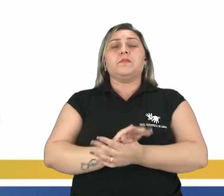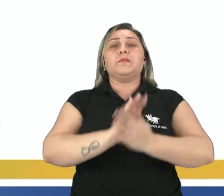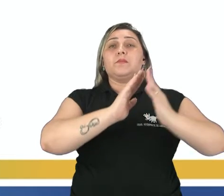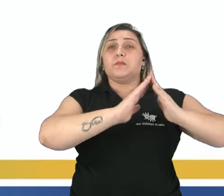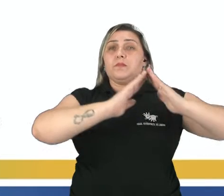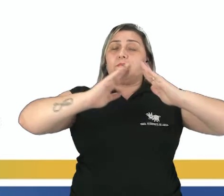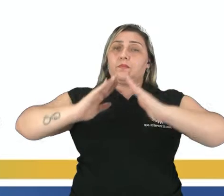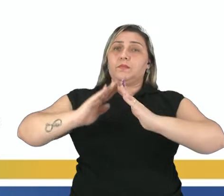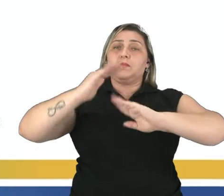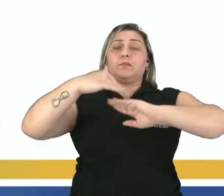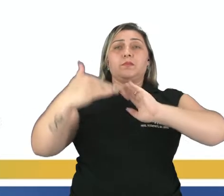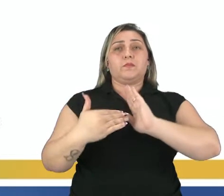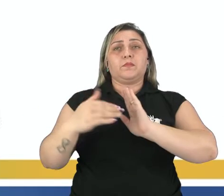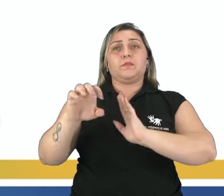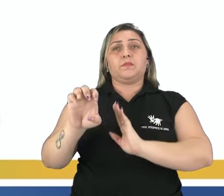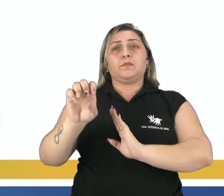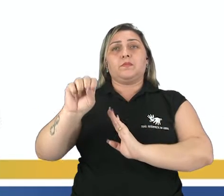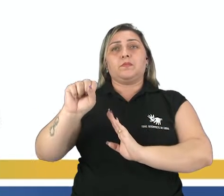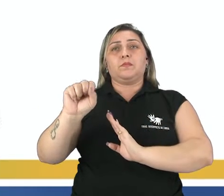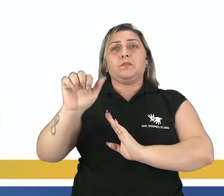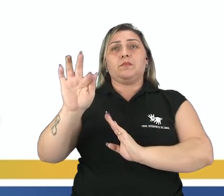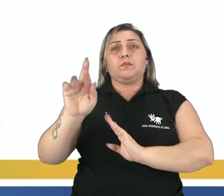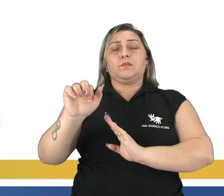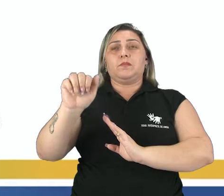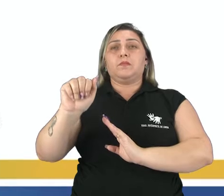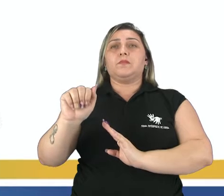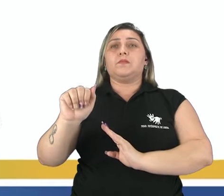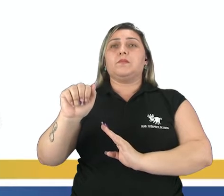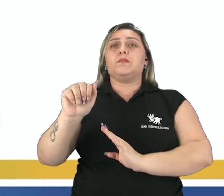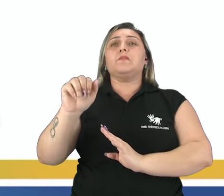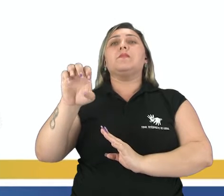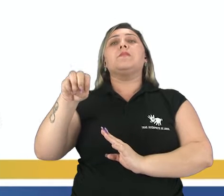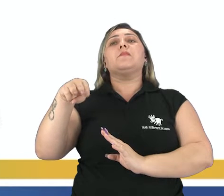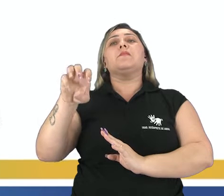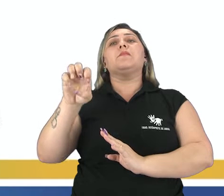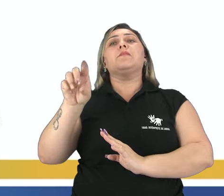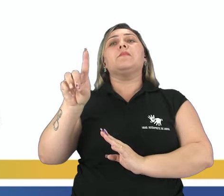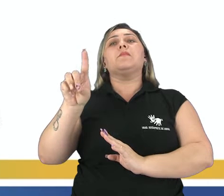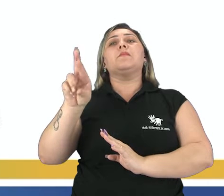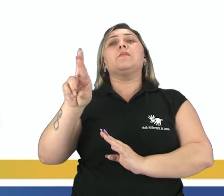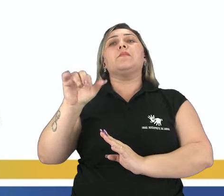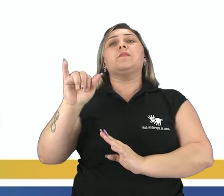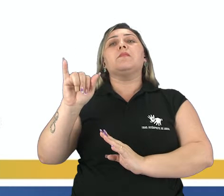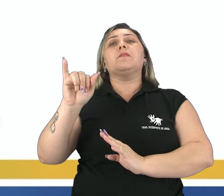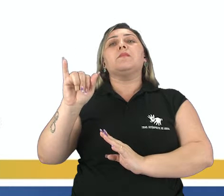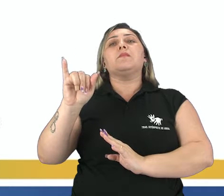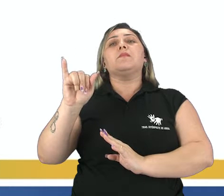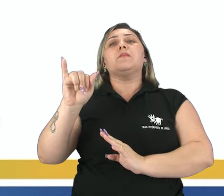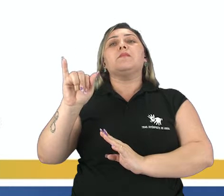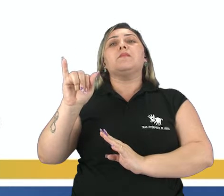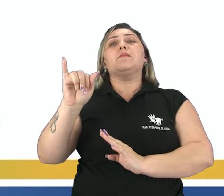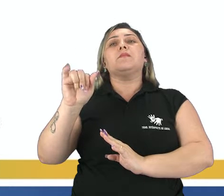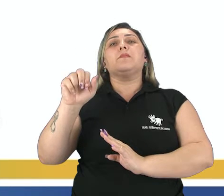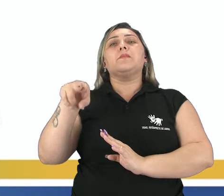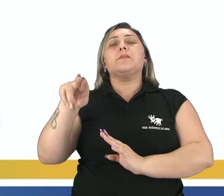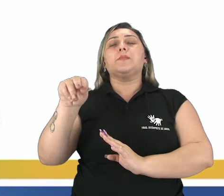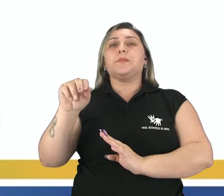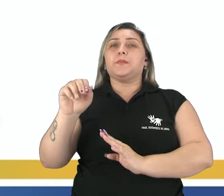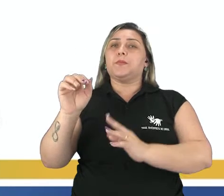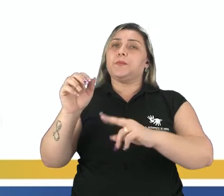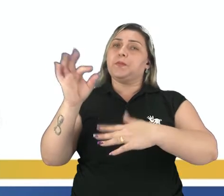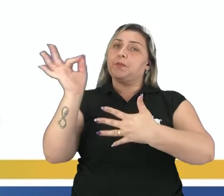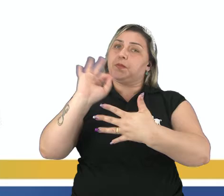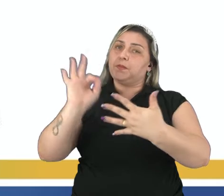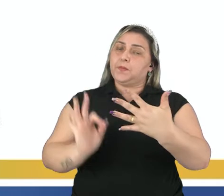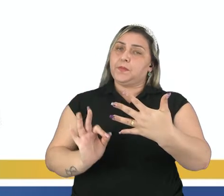Circunvizinhando toda a esfera. E os meridianos são os elementos que estão também